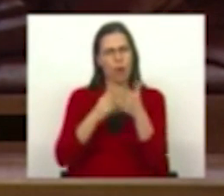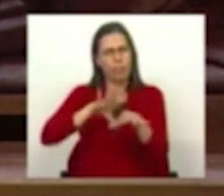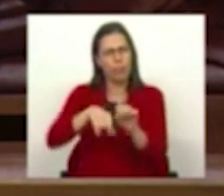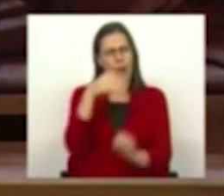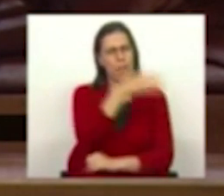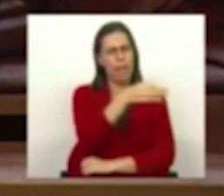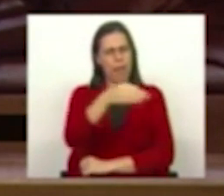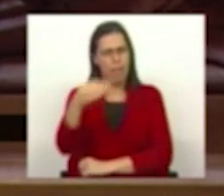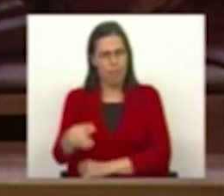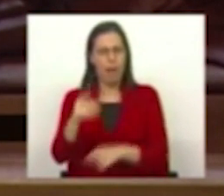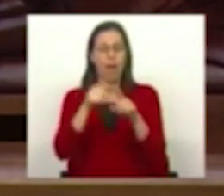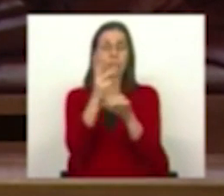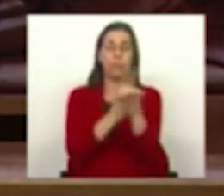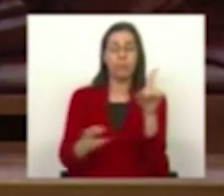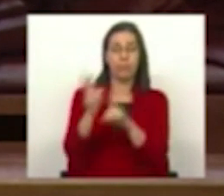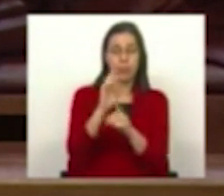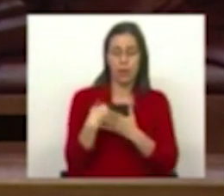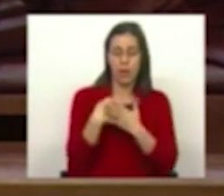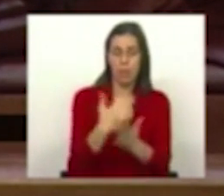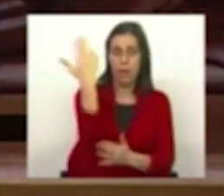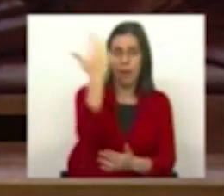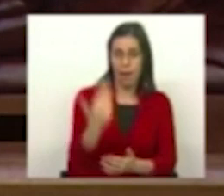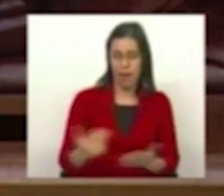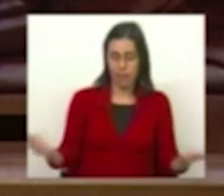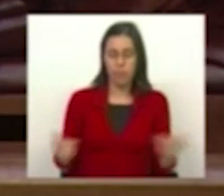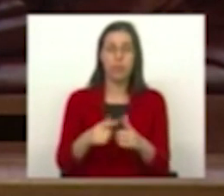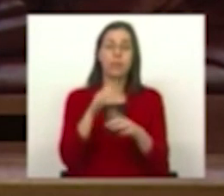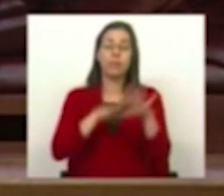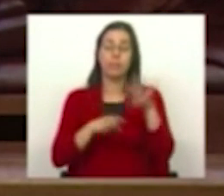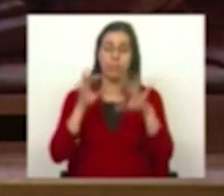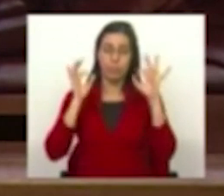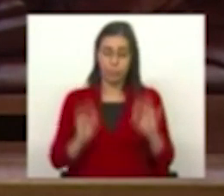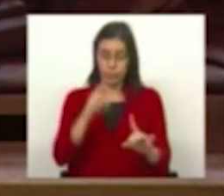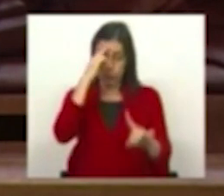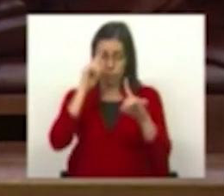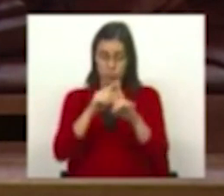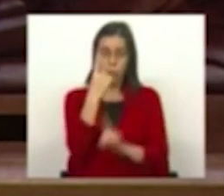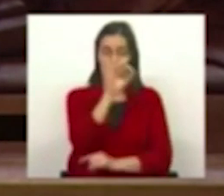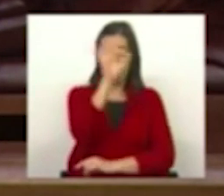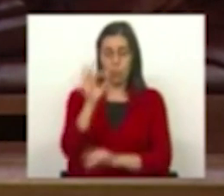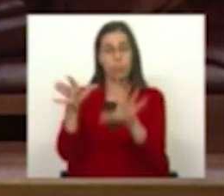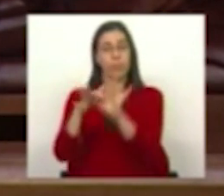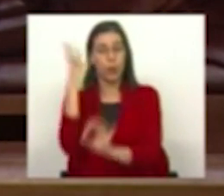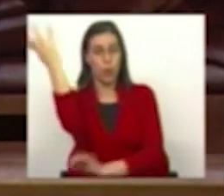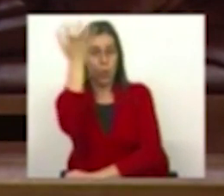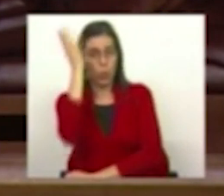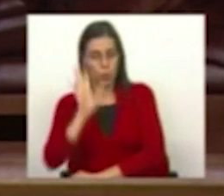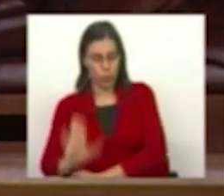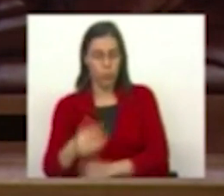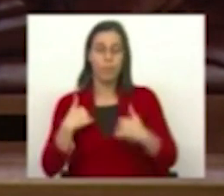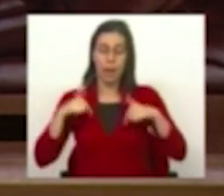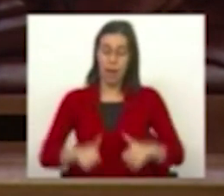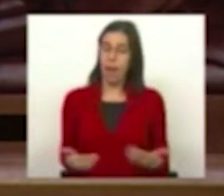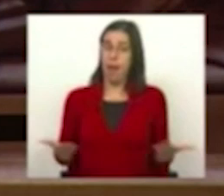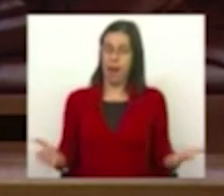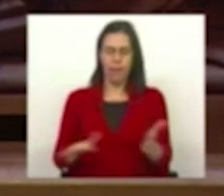das PPPs, pelo aumento do apoio às artes e a concretização do objetivo de 1% para a cultura. Cá